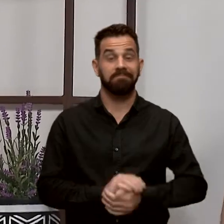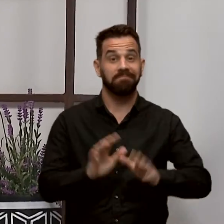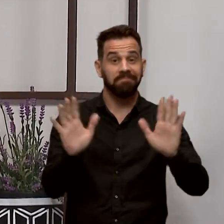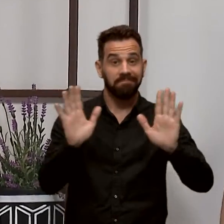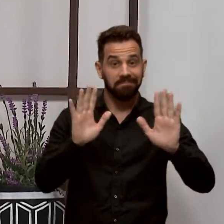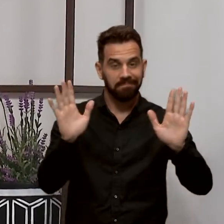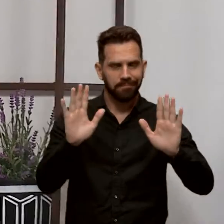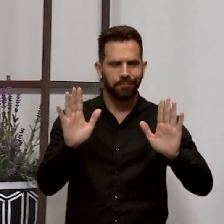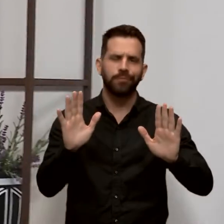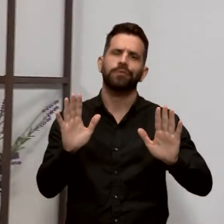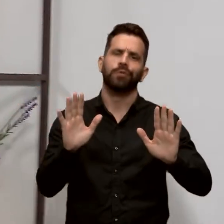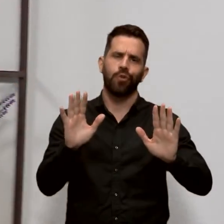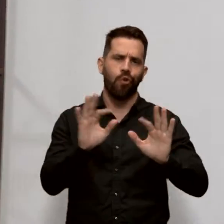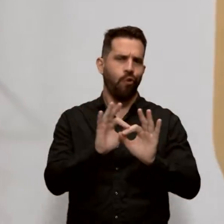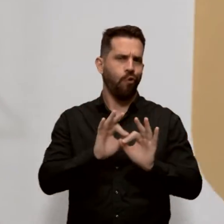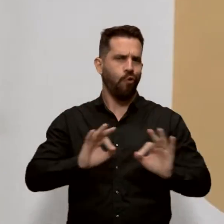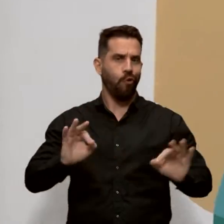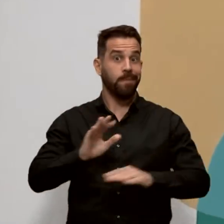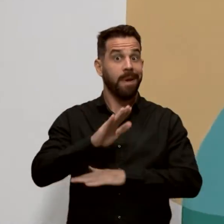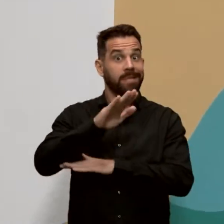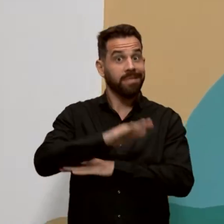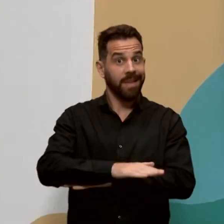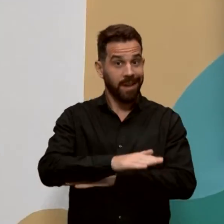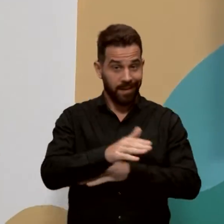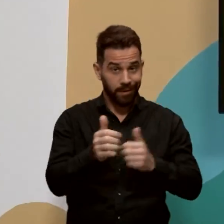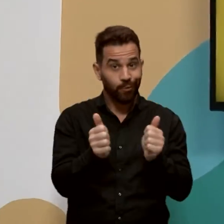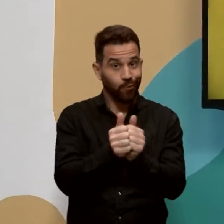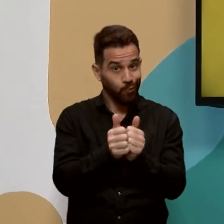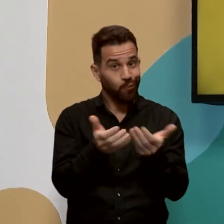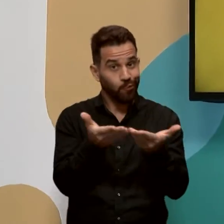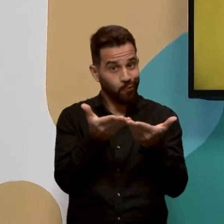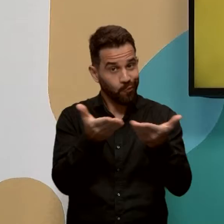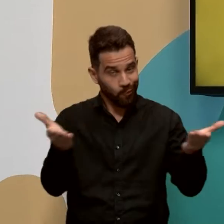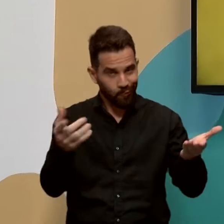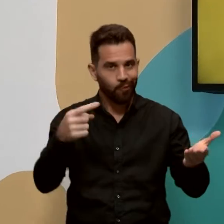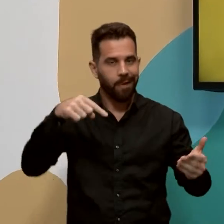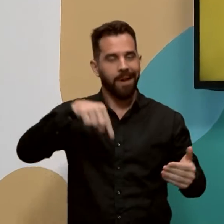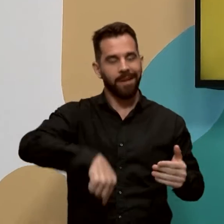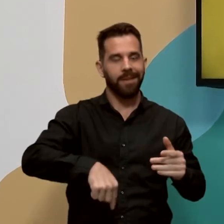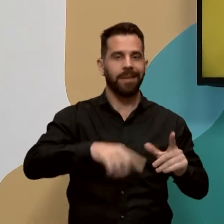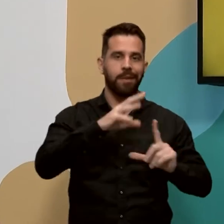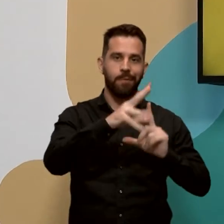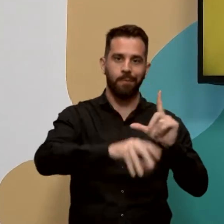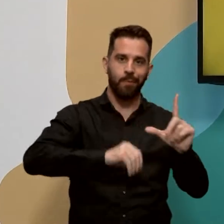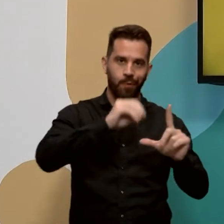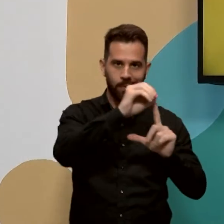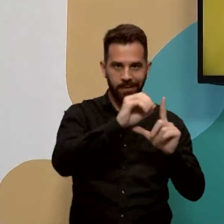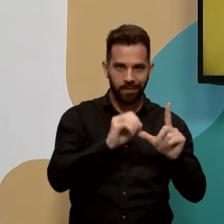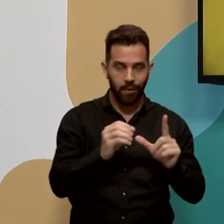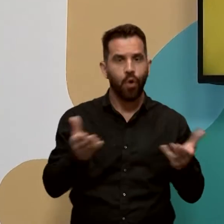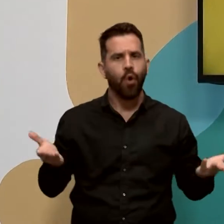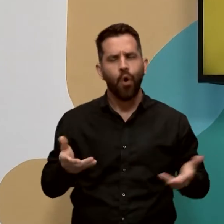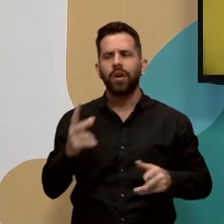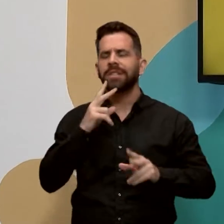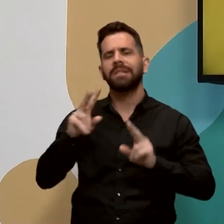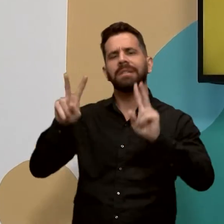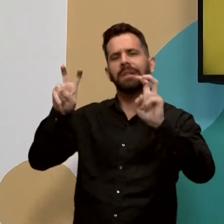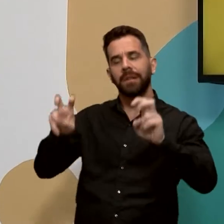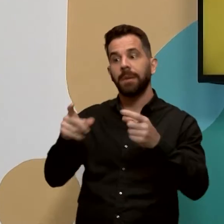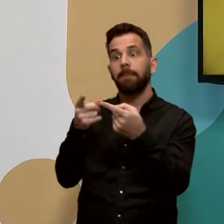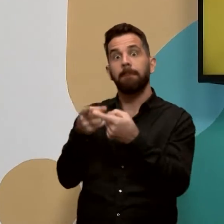Olá, ótima tarde para você que está aqui com a gente no Mundo UFG. Hoje a pauta é música como forma